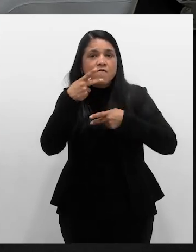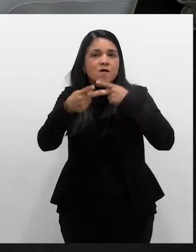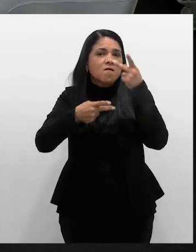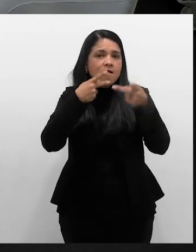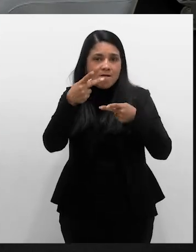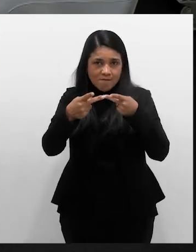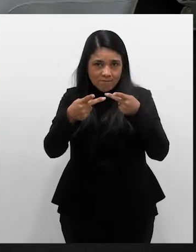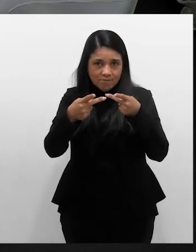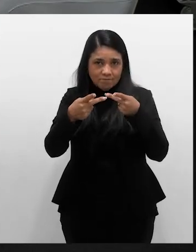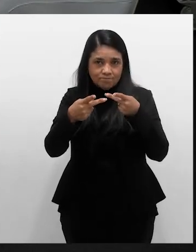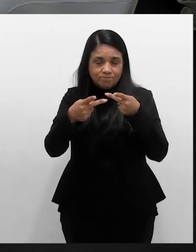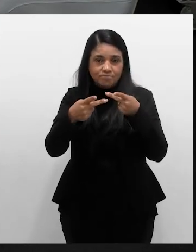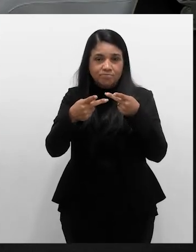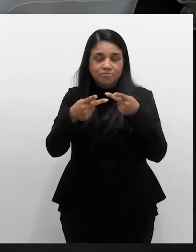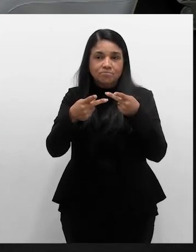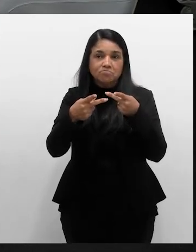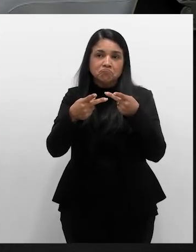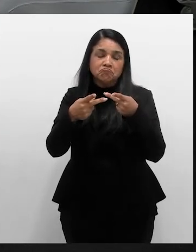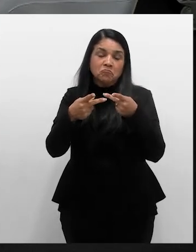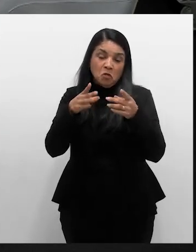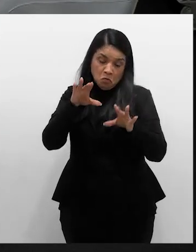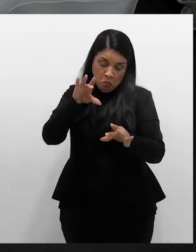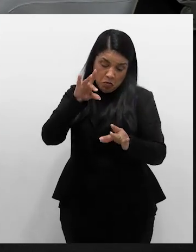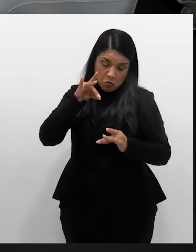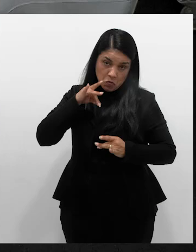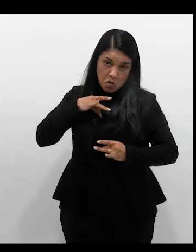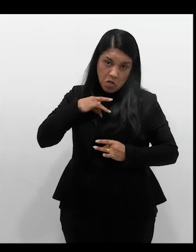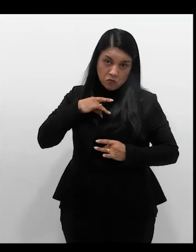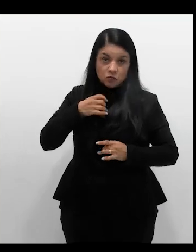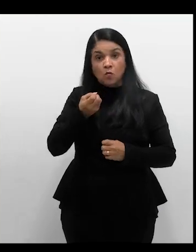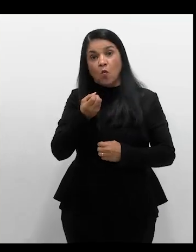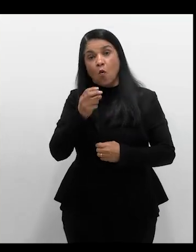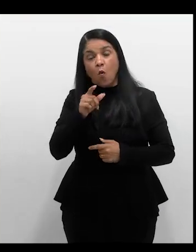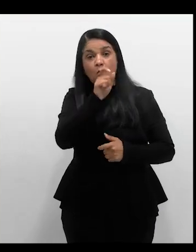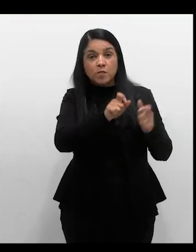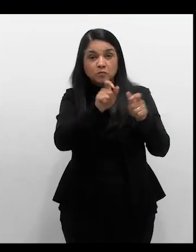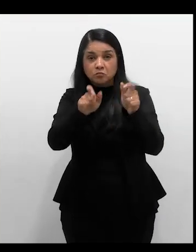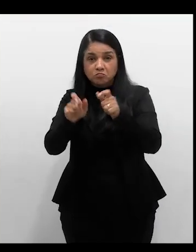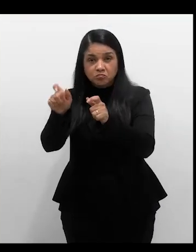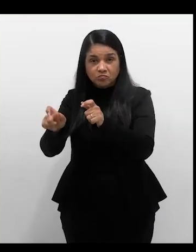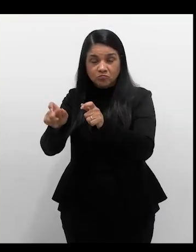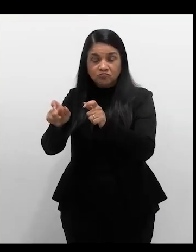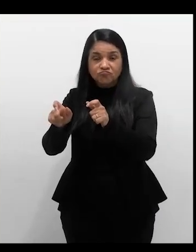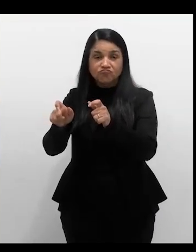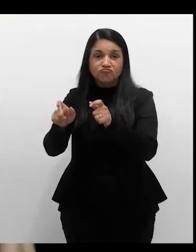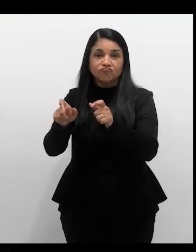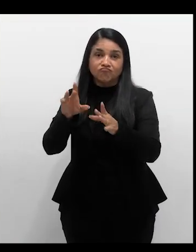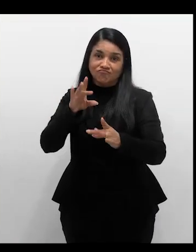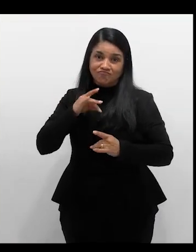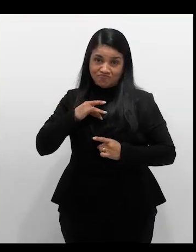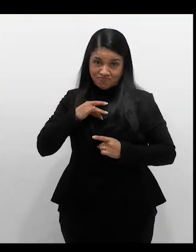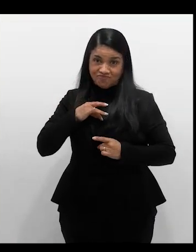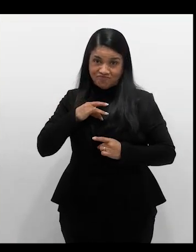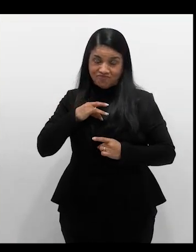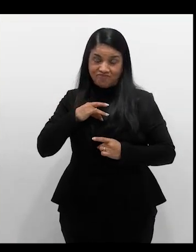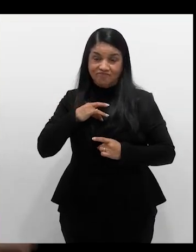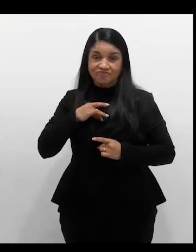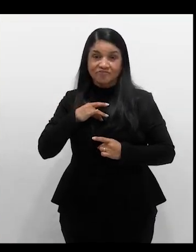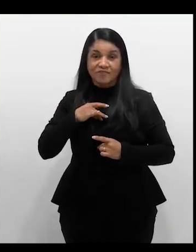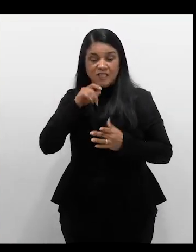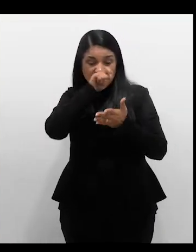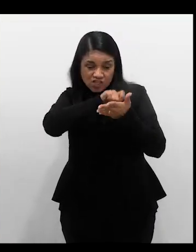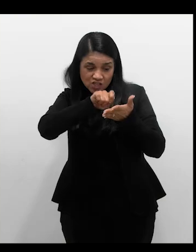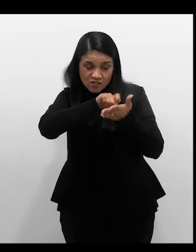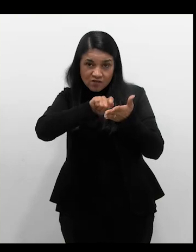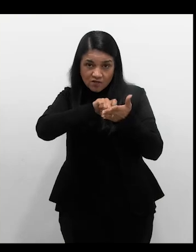ele quis falar, ele colocou ali, seja na boca do próprio personagem, seja na boca dos outros personagens que falam sobre aquele personagem. Então